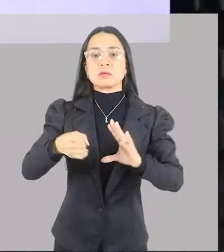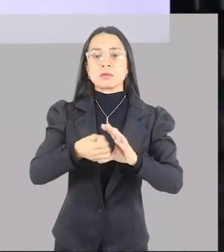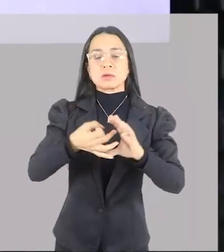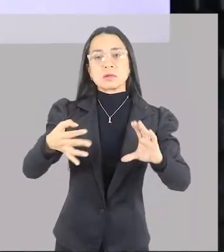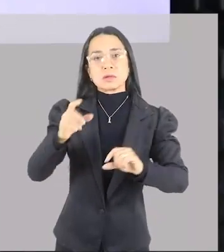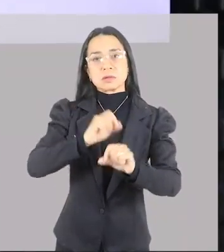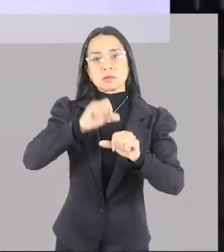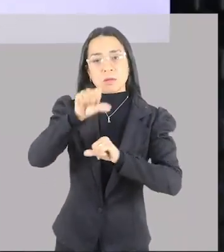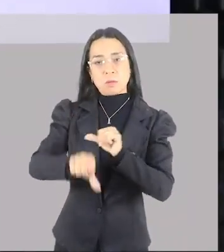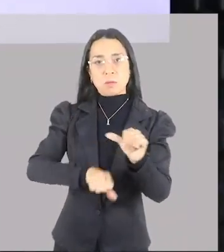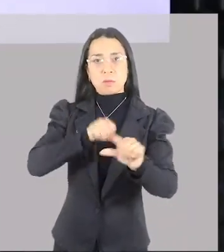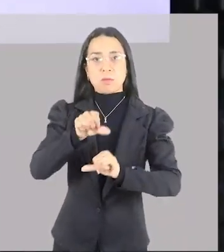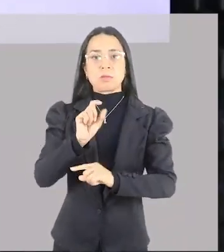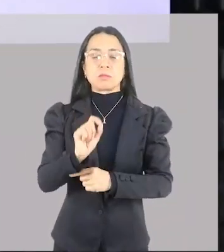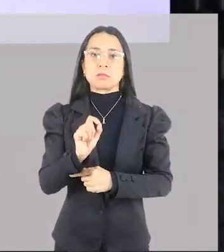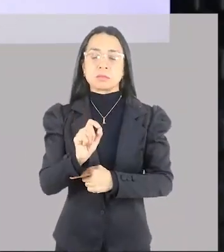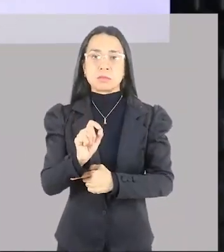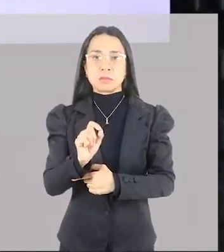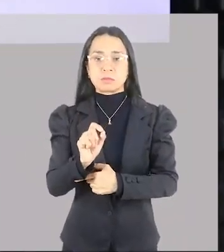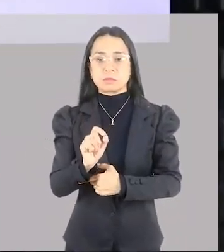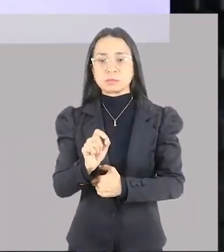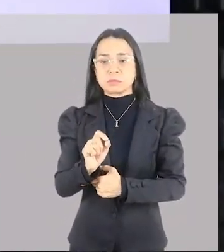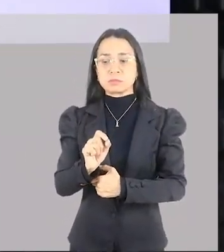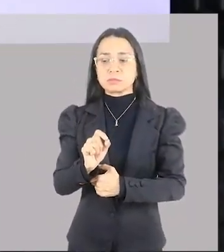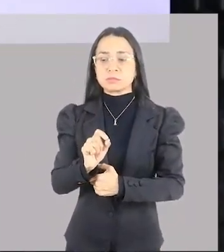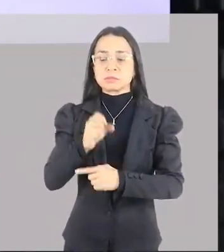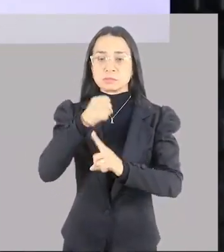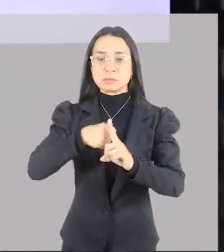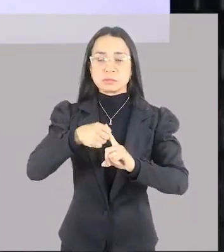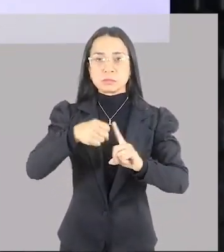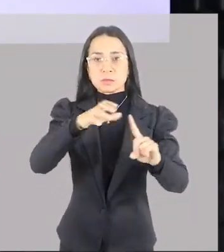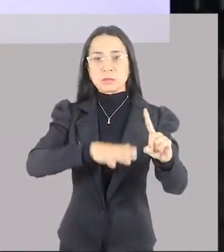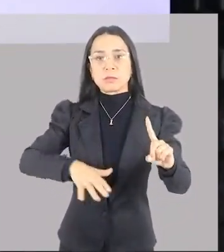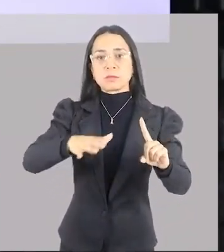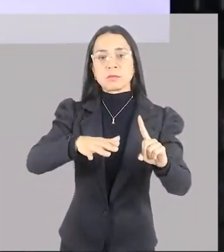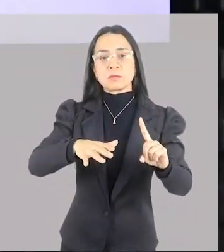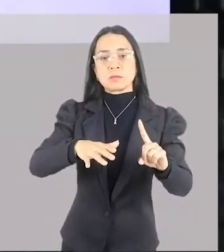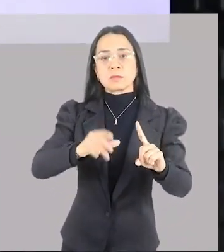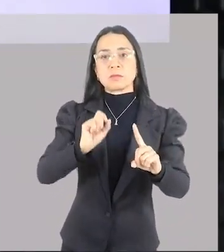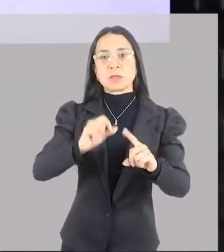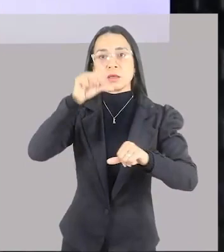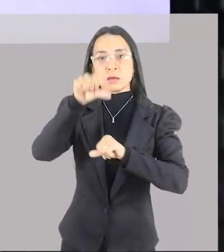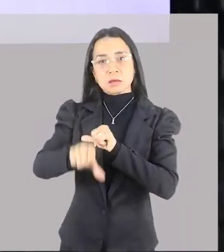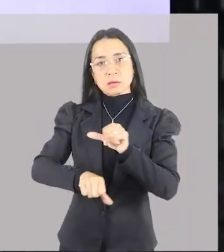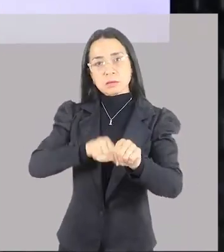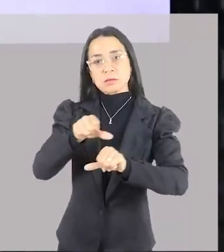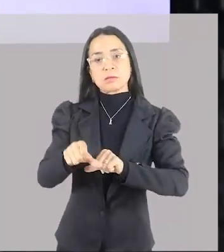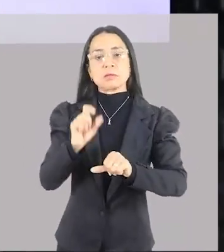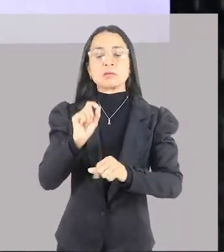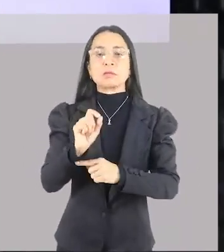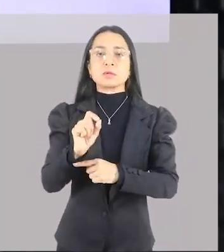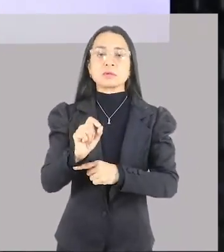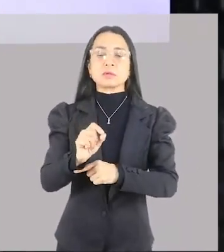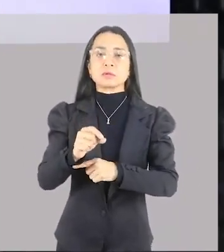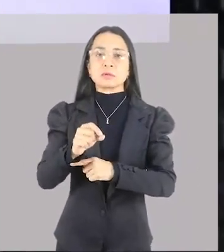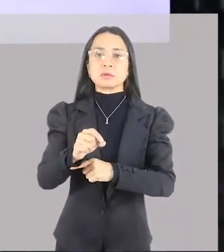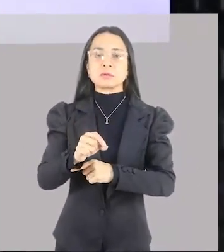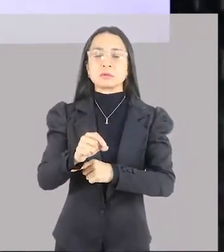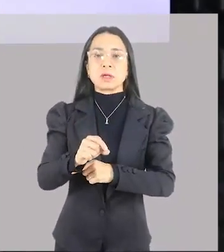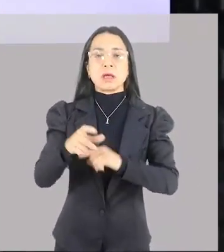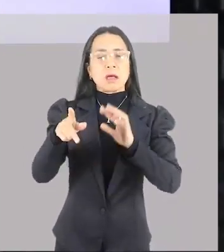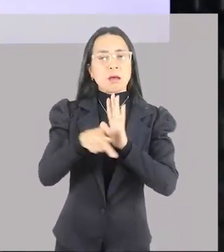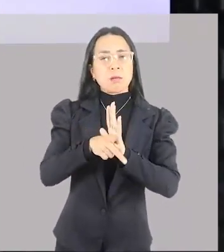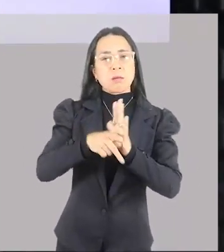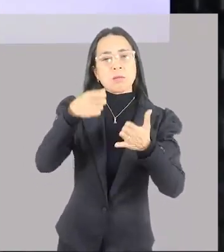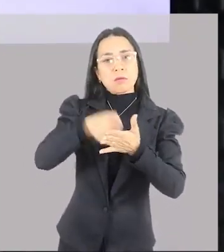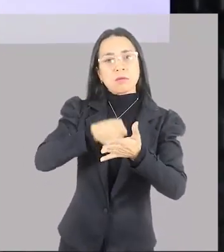caracterizava uma mudança da sociedade. Então, essas transformações, elas vão exigir